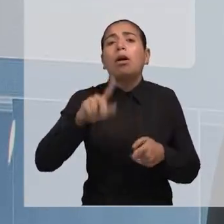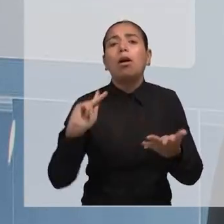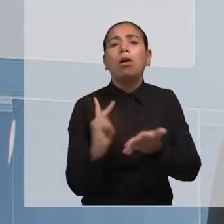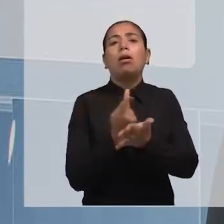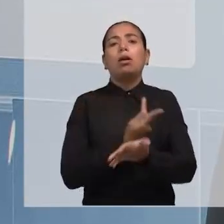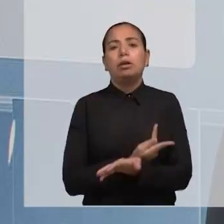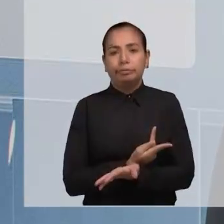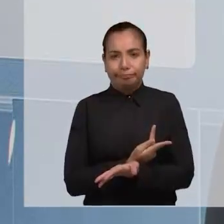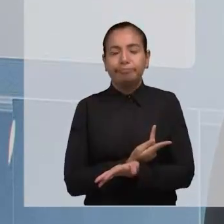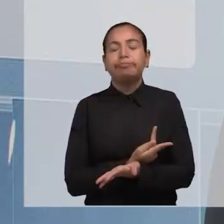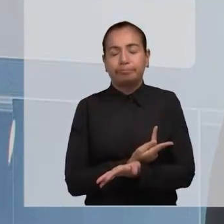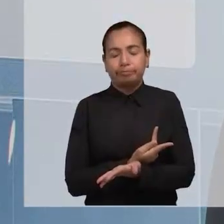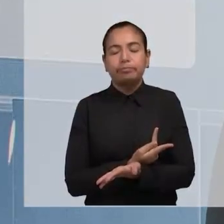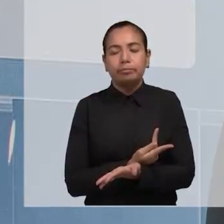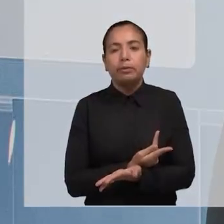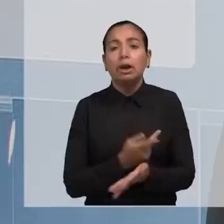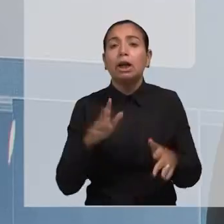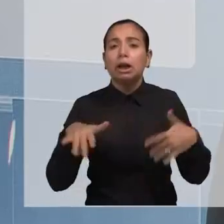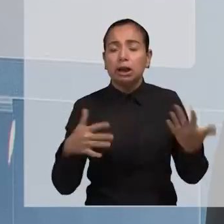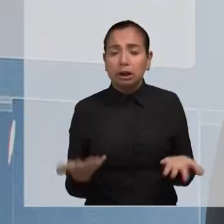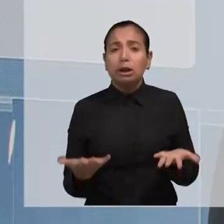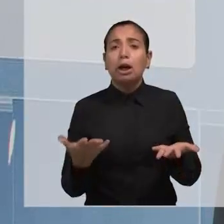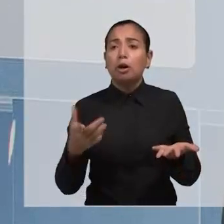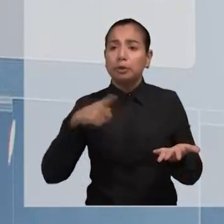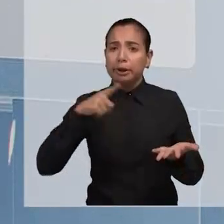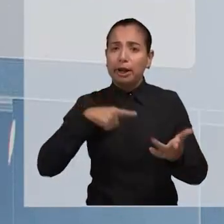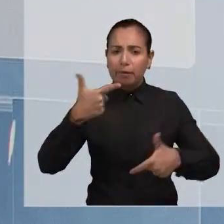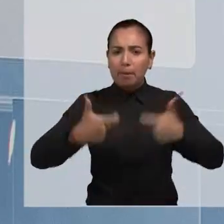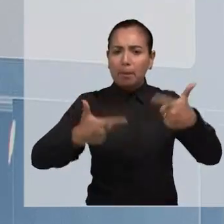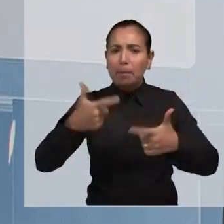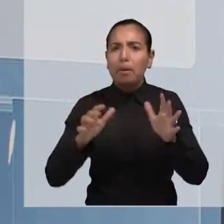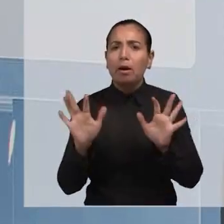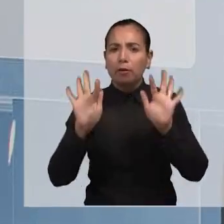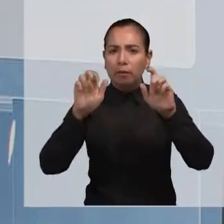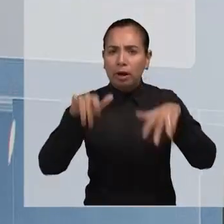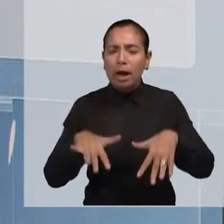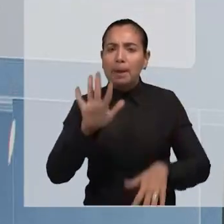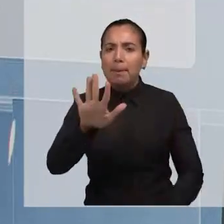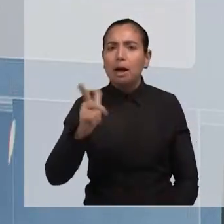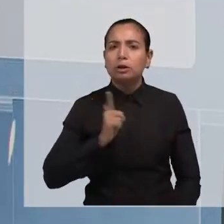Na realidade, terminou a batalha, ele estaria com